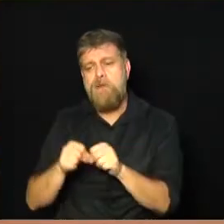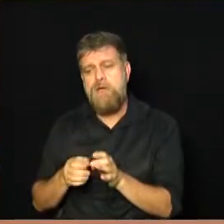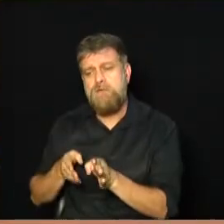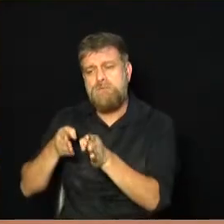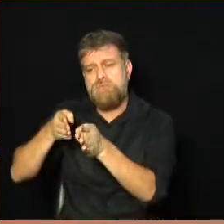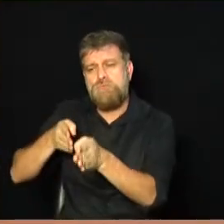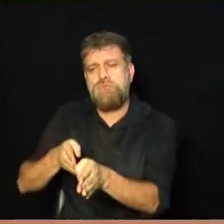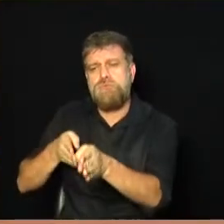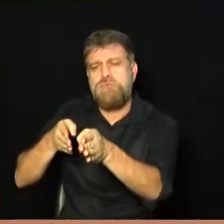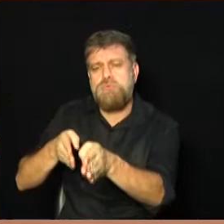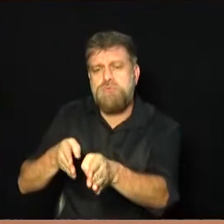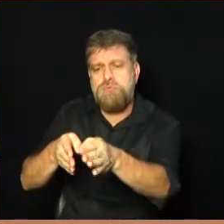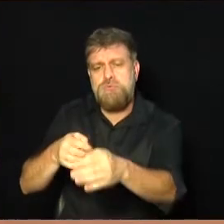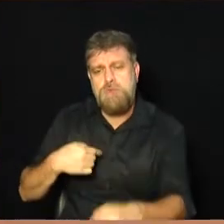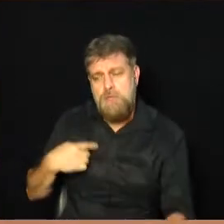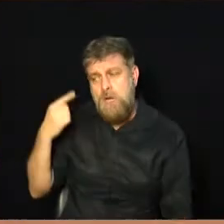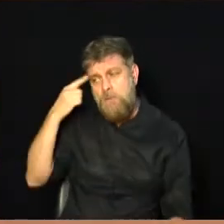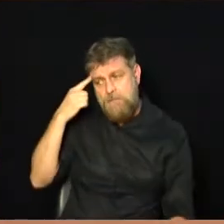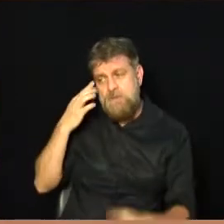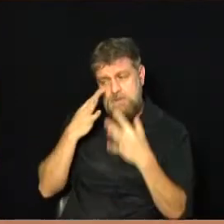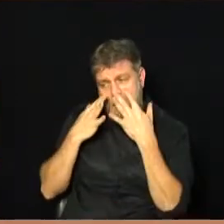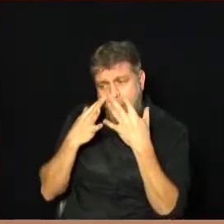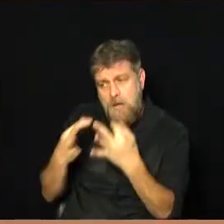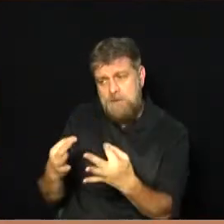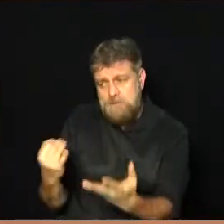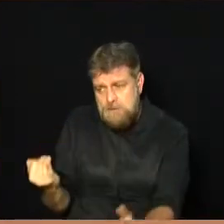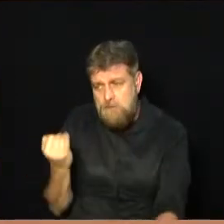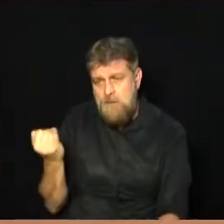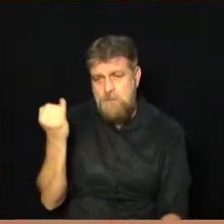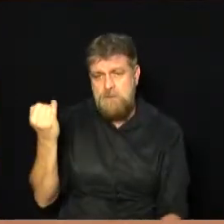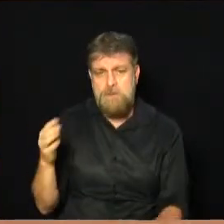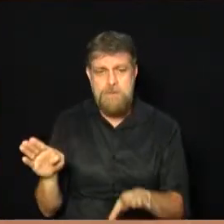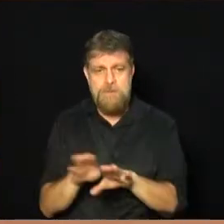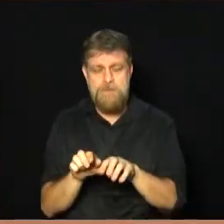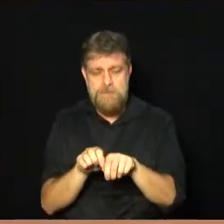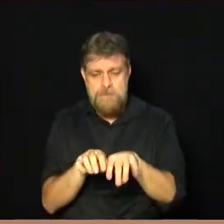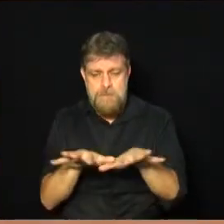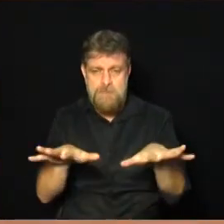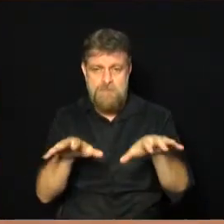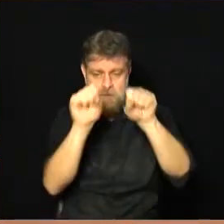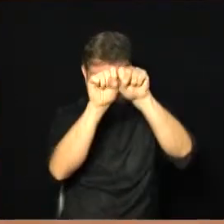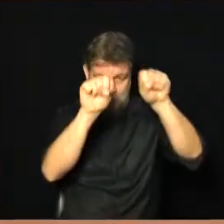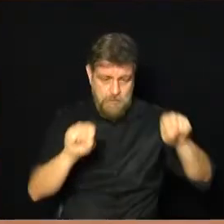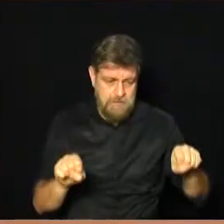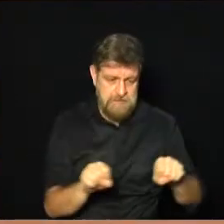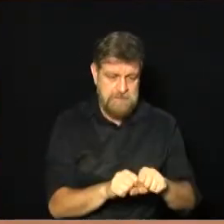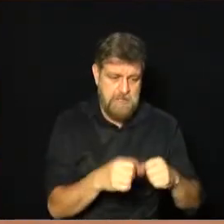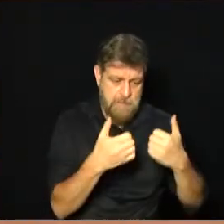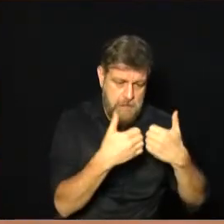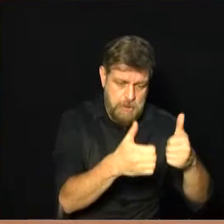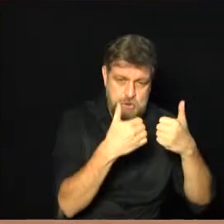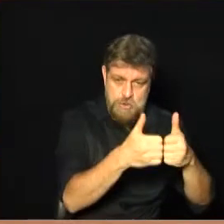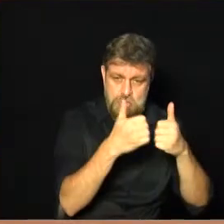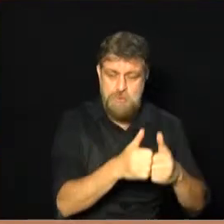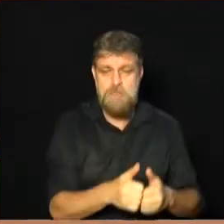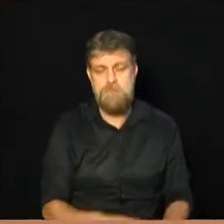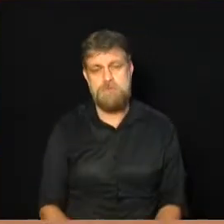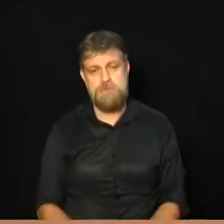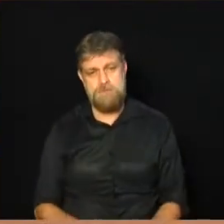muito importante a gente dar atenção e, claro, integrar com o sistema de transporte